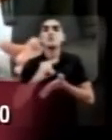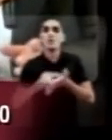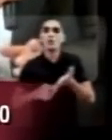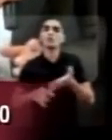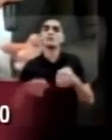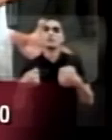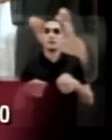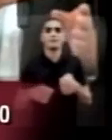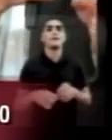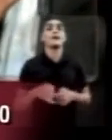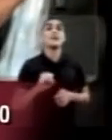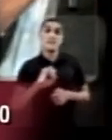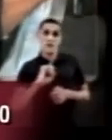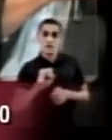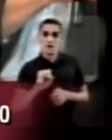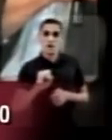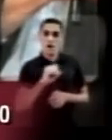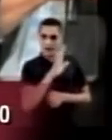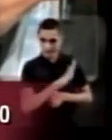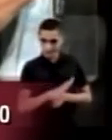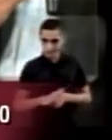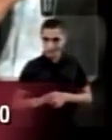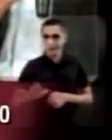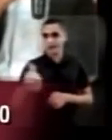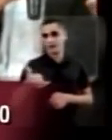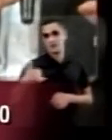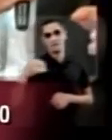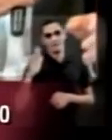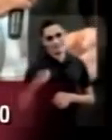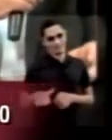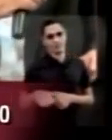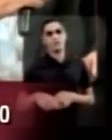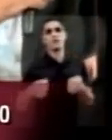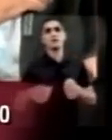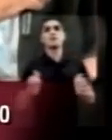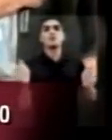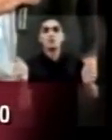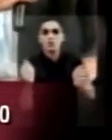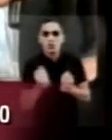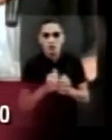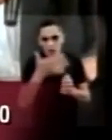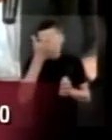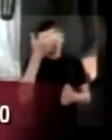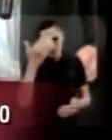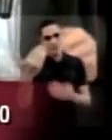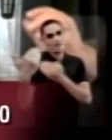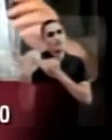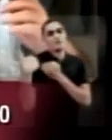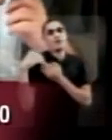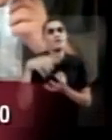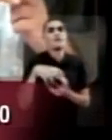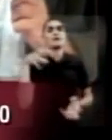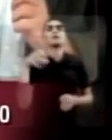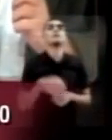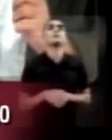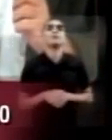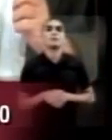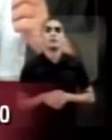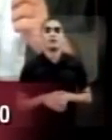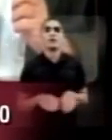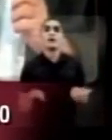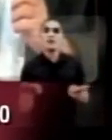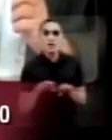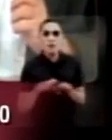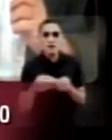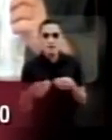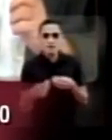os menores têm que estar acompanhados, tá certo? E será disponibilizado senha. O